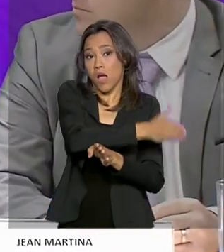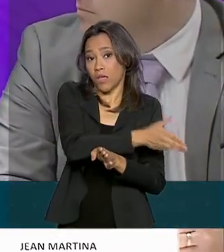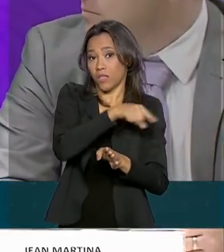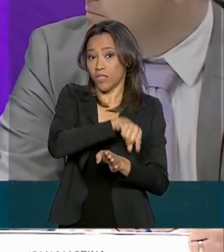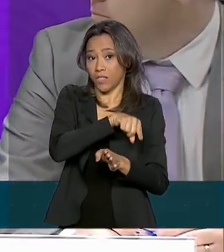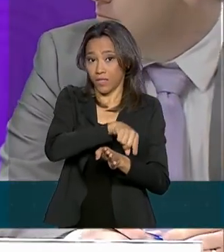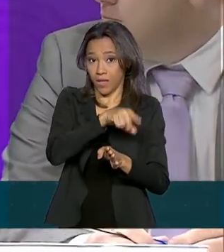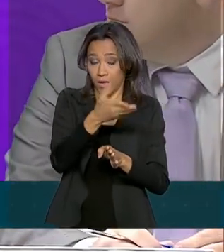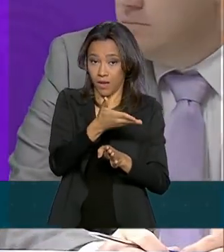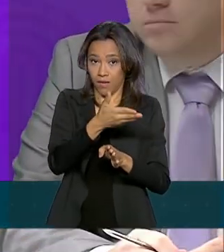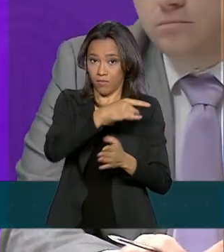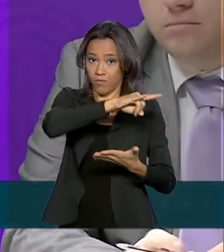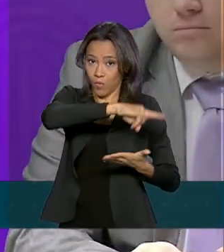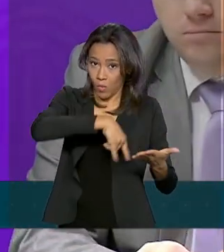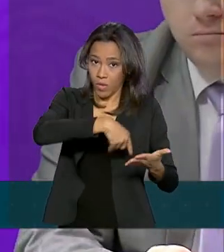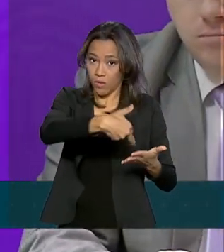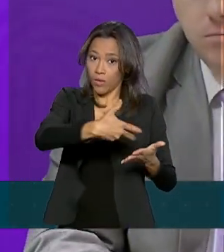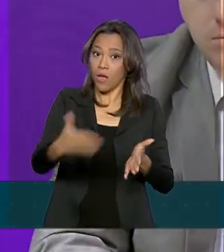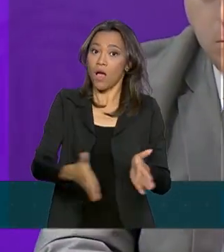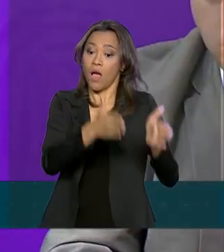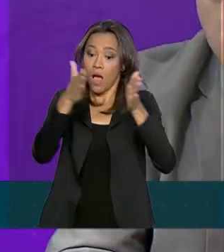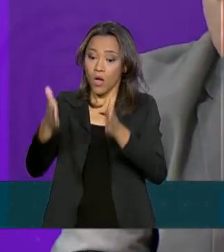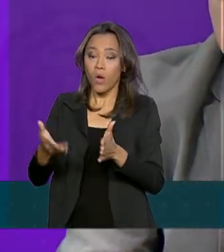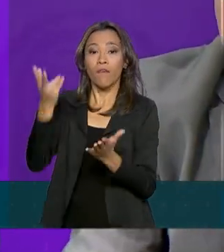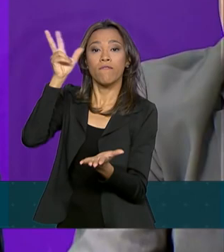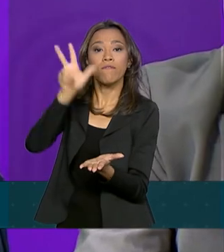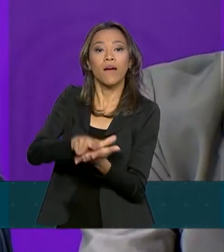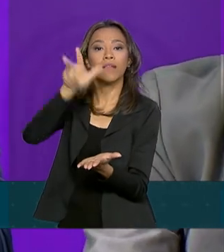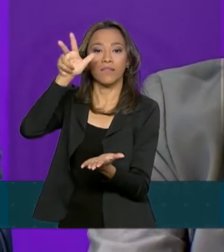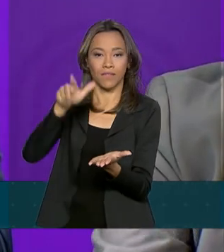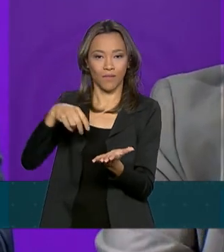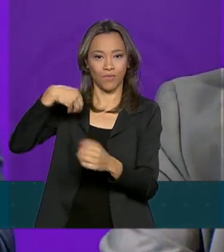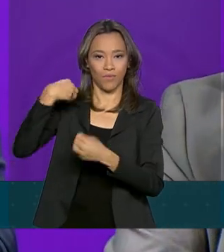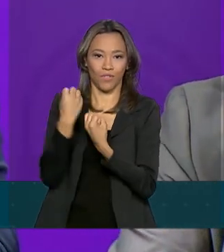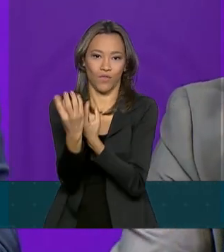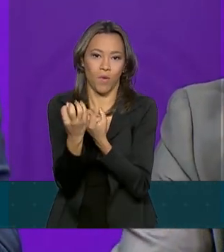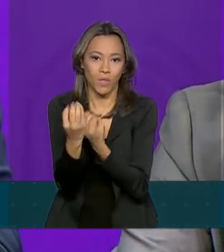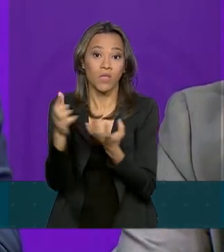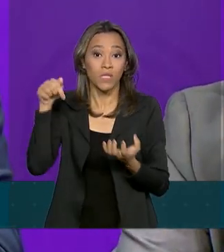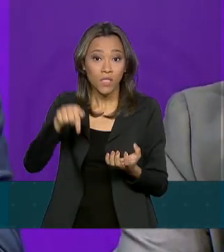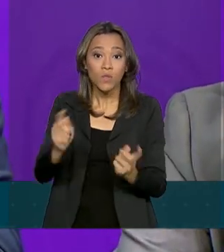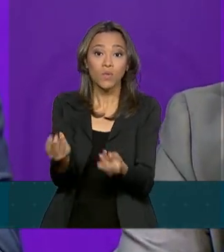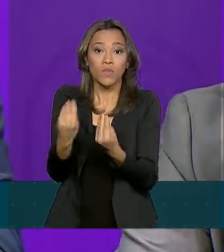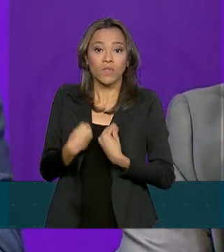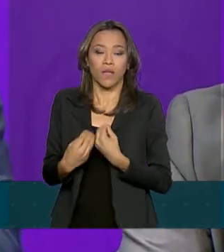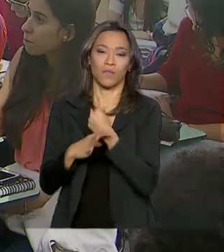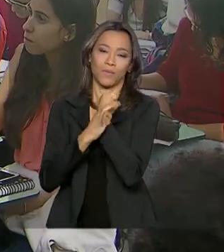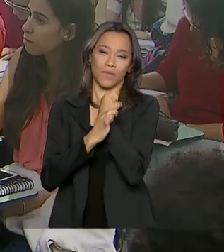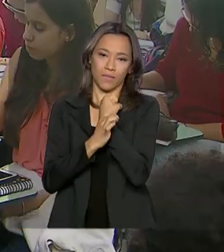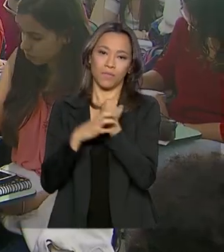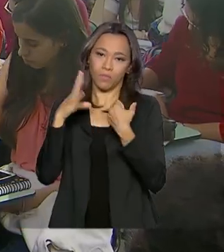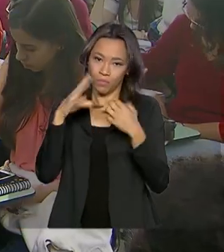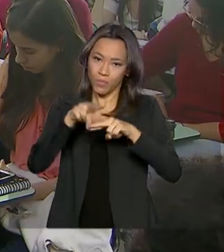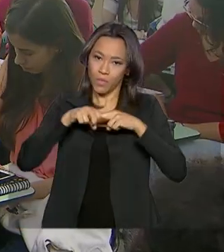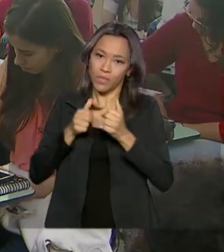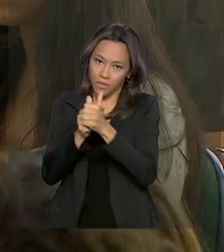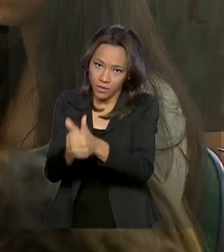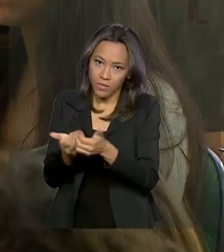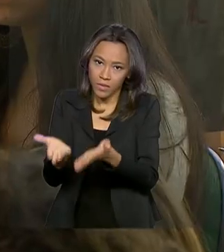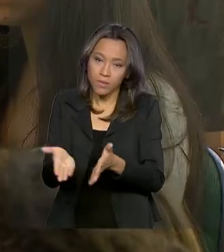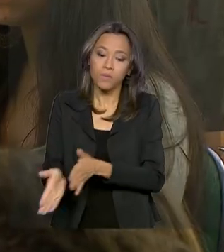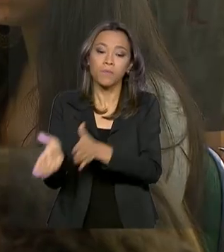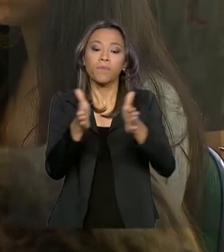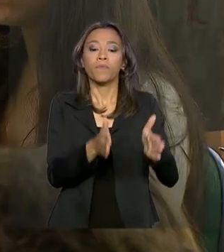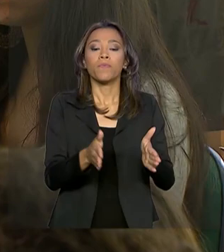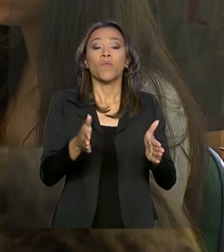para uma era da validação e verificação de informações. É isso que garante segurança e é por isso que a gente está aqui. O governo estima que só